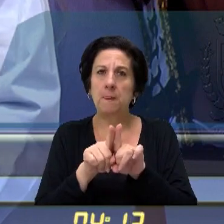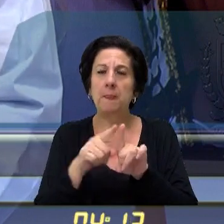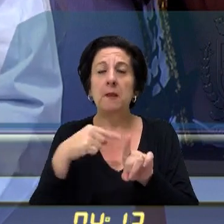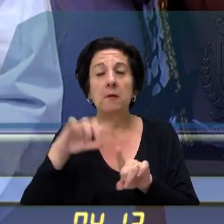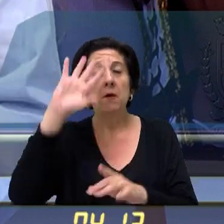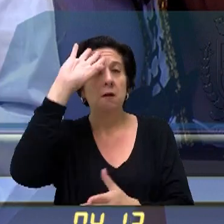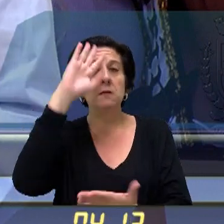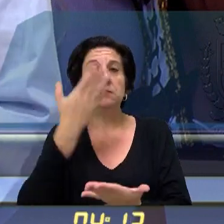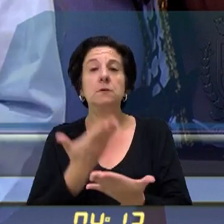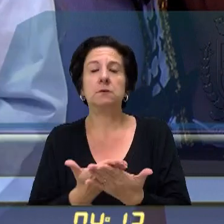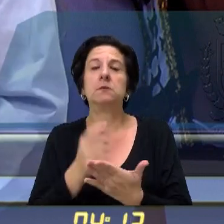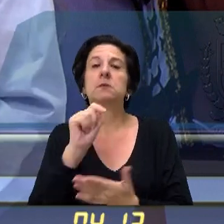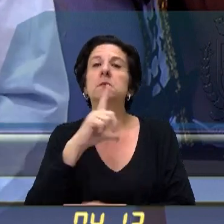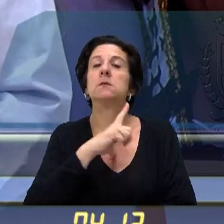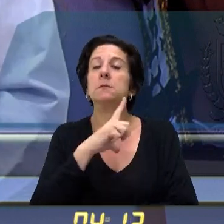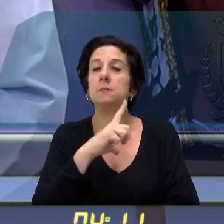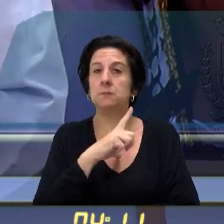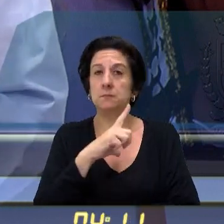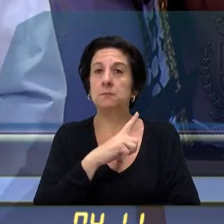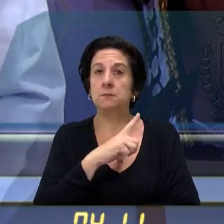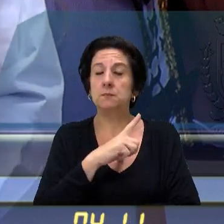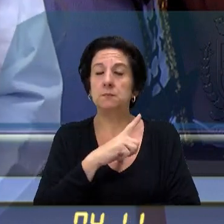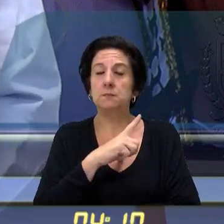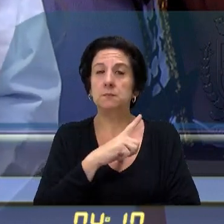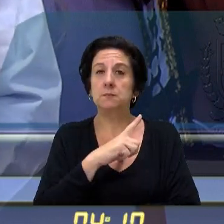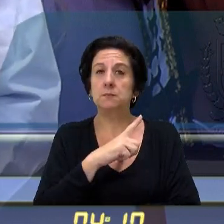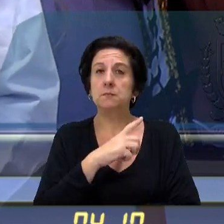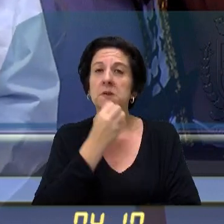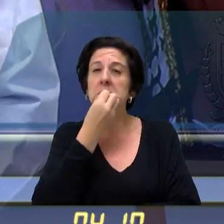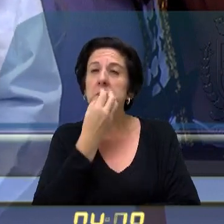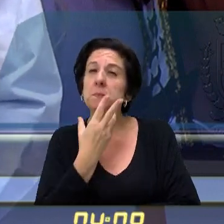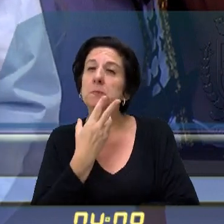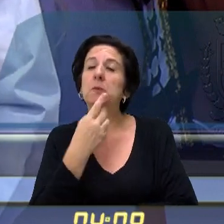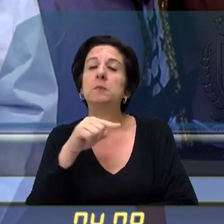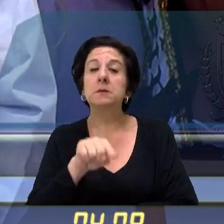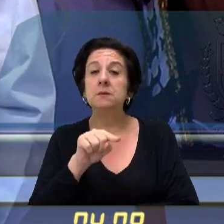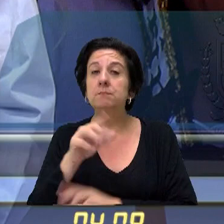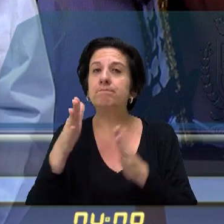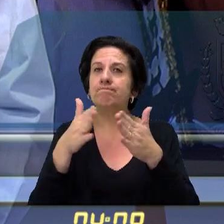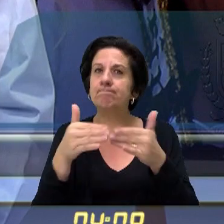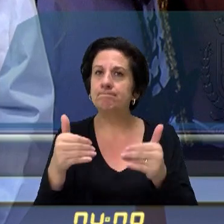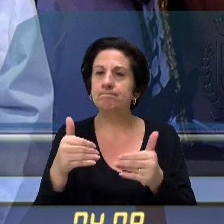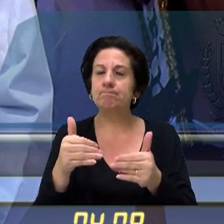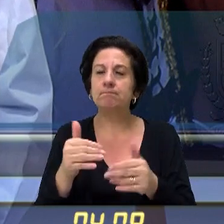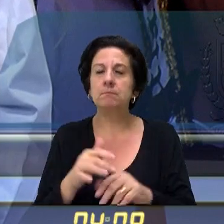leva a acreditar que nós teremos êxito nessa reivindicação.